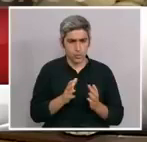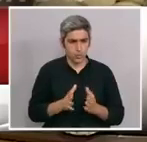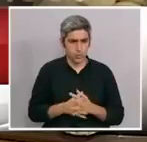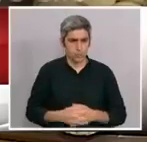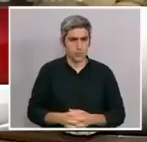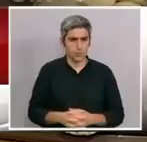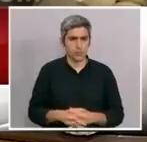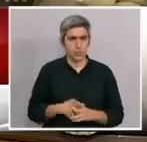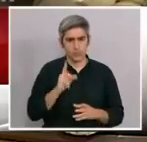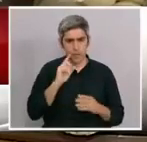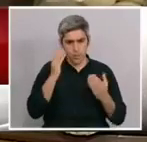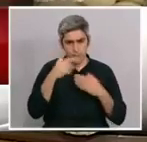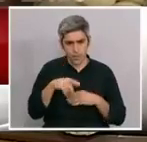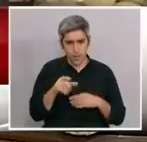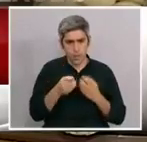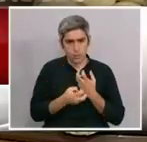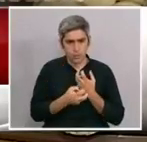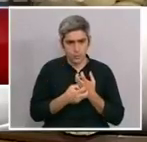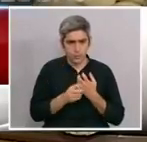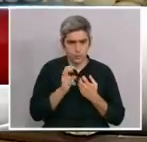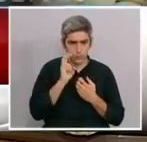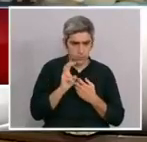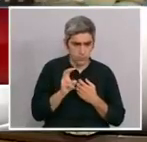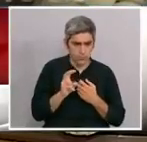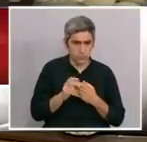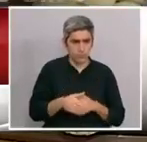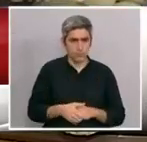Tudo. Ela ia à noite à cozinha,